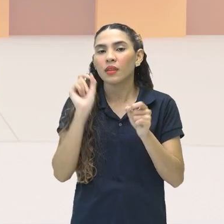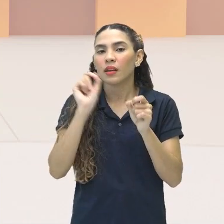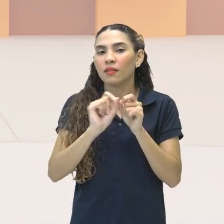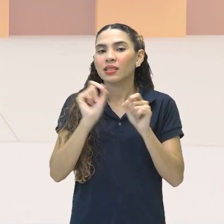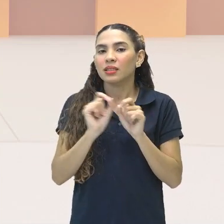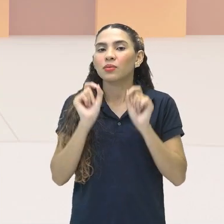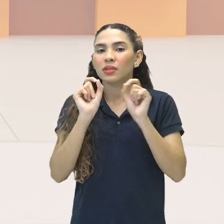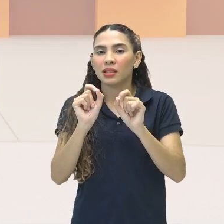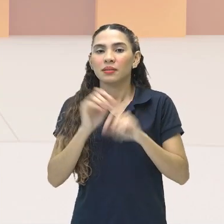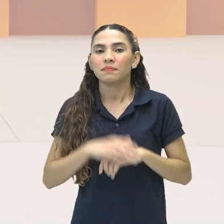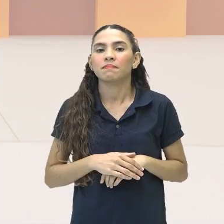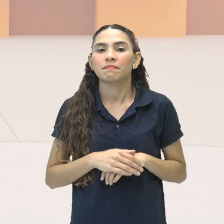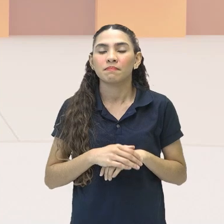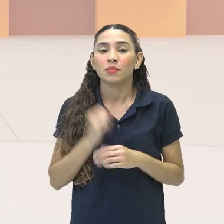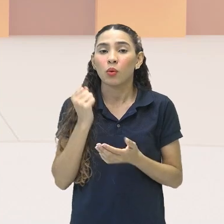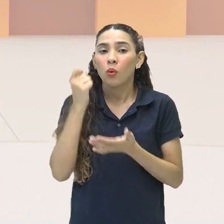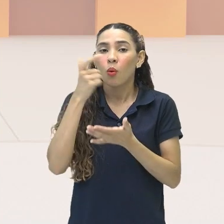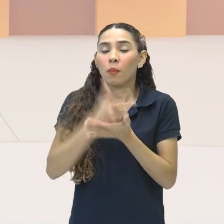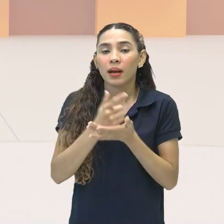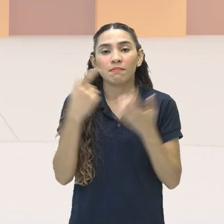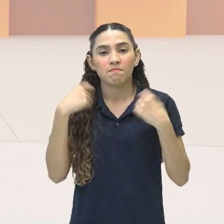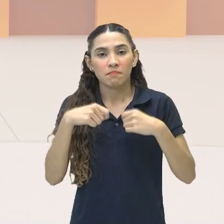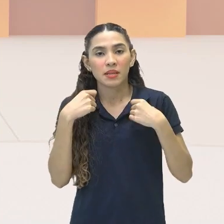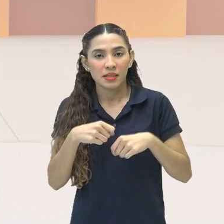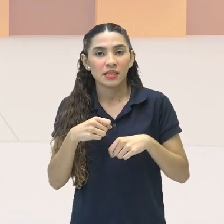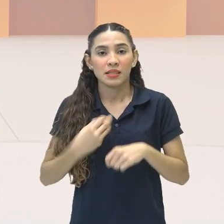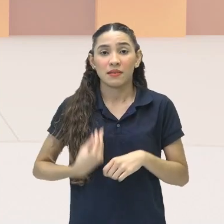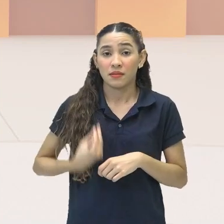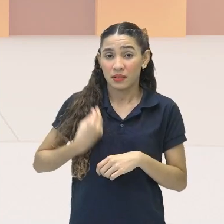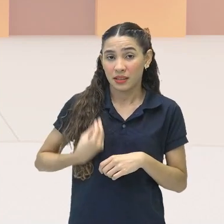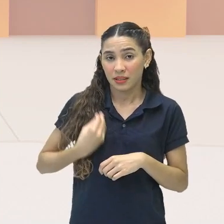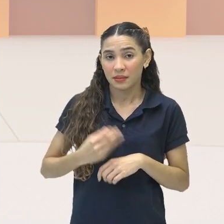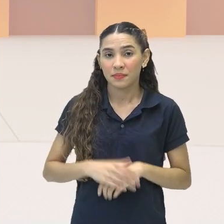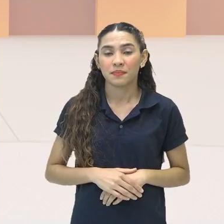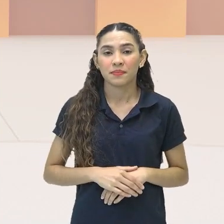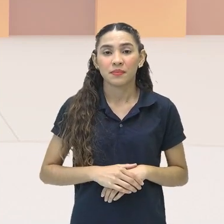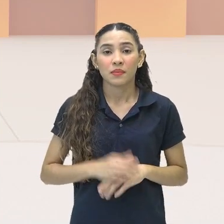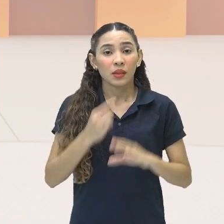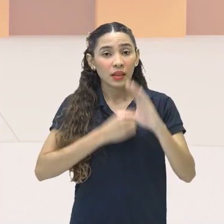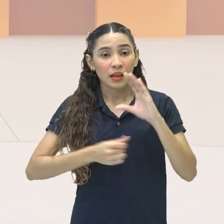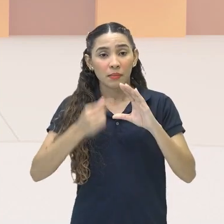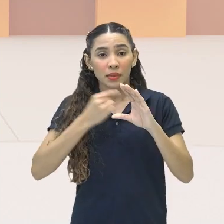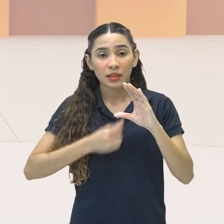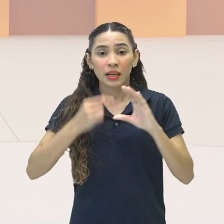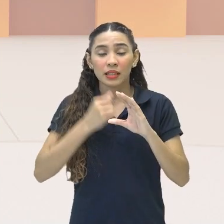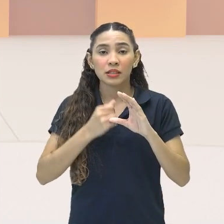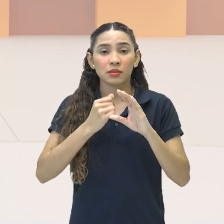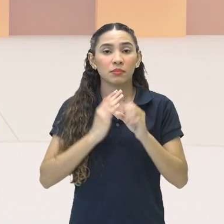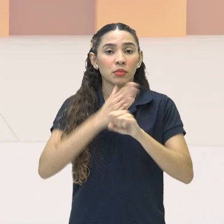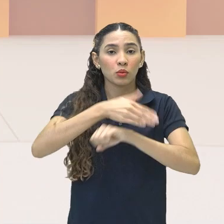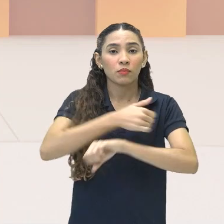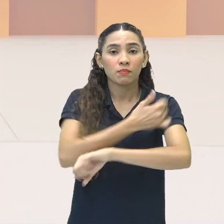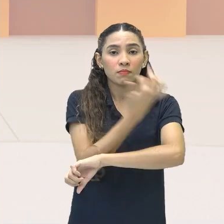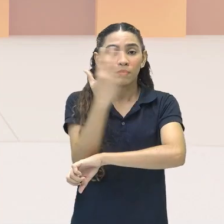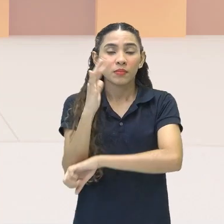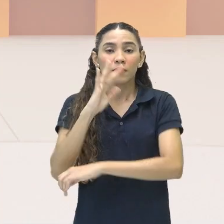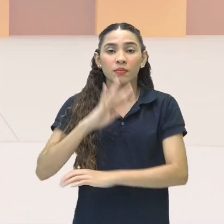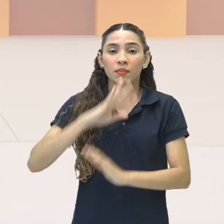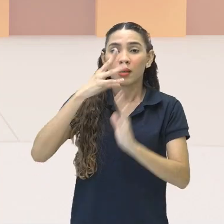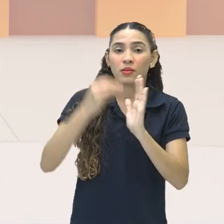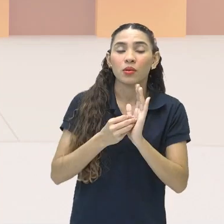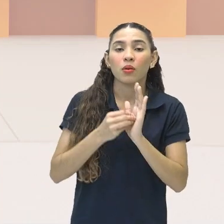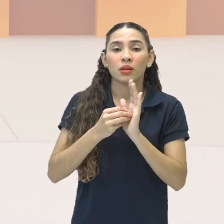fazer as suas... comprar aquilo que ele necessita para a sua vida. O capitalismo entrou na floresta, entrou na